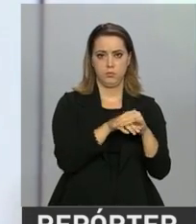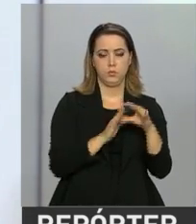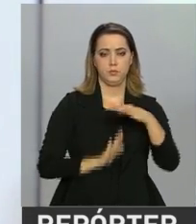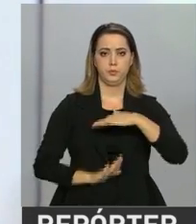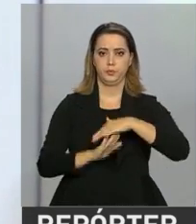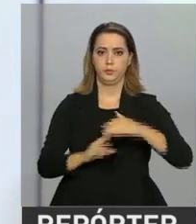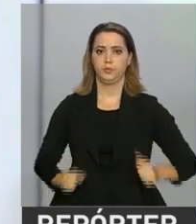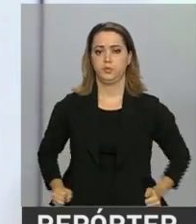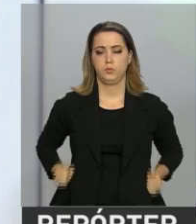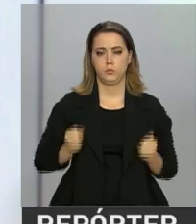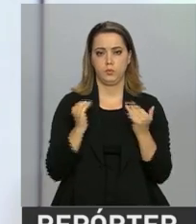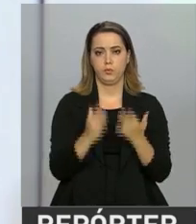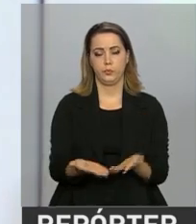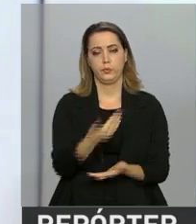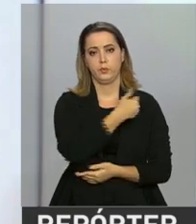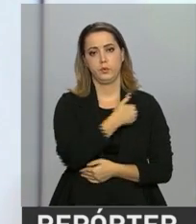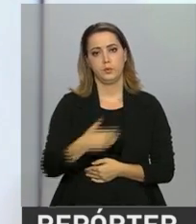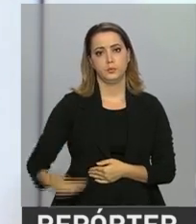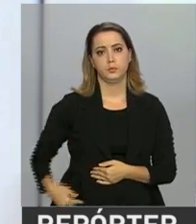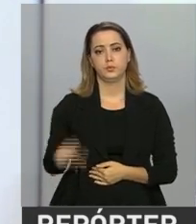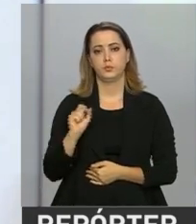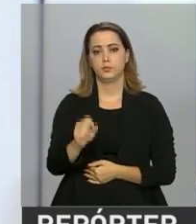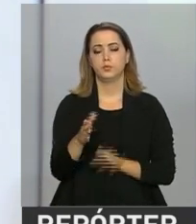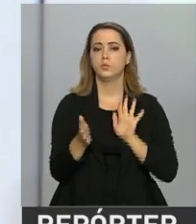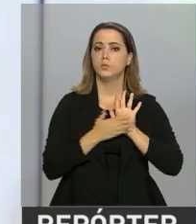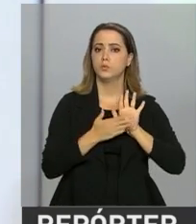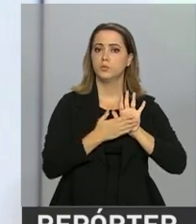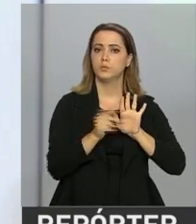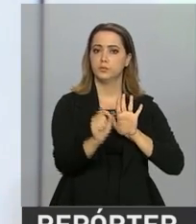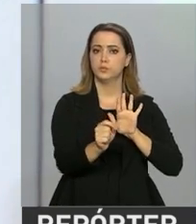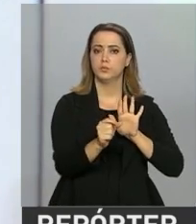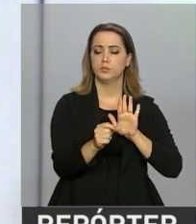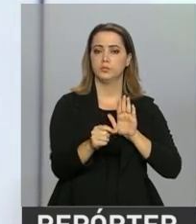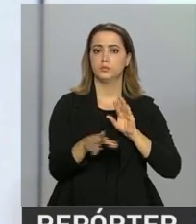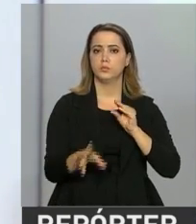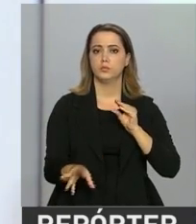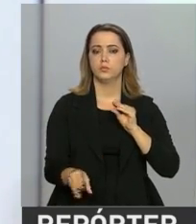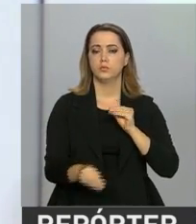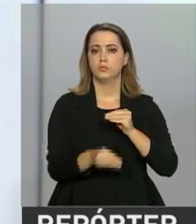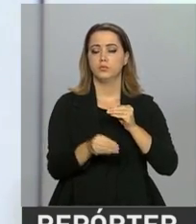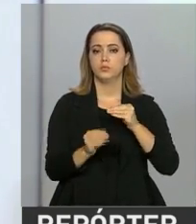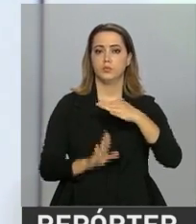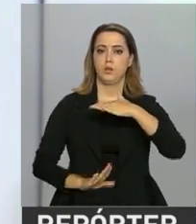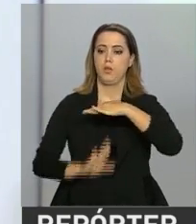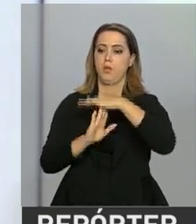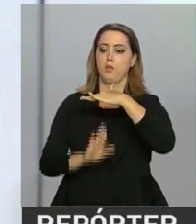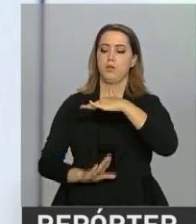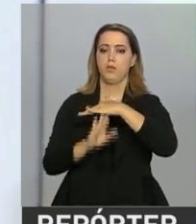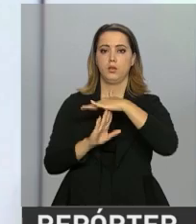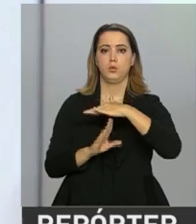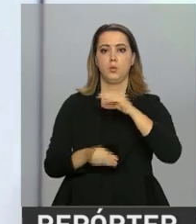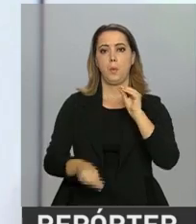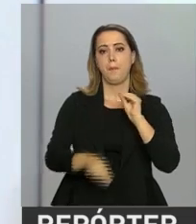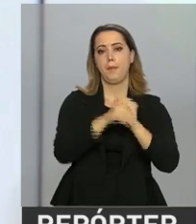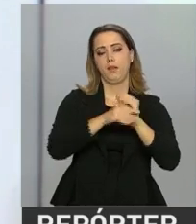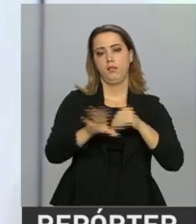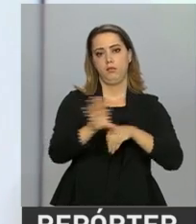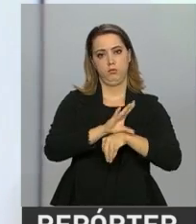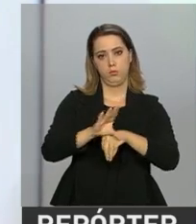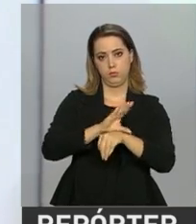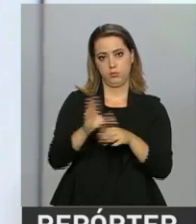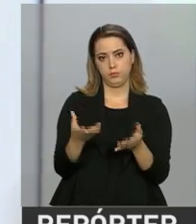federais, o projeto chamado de teto, né, a PEC do teto, que é uma emenda